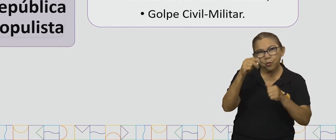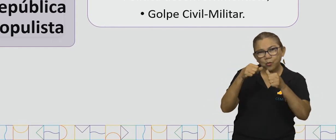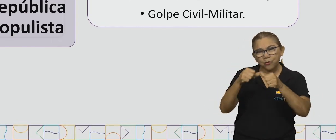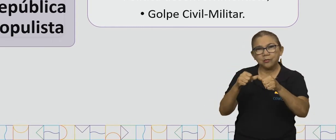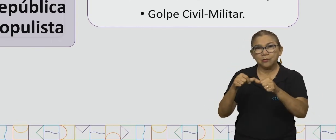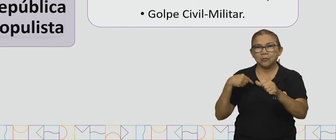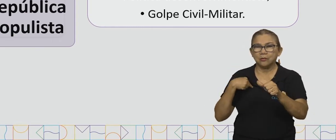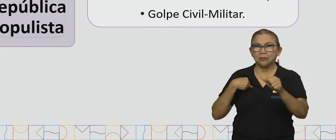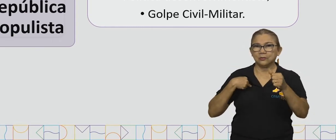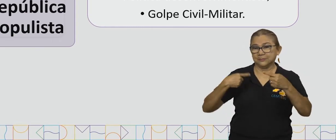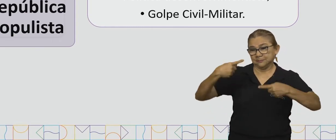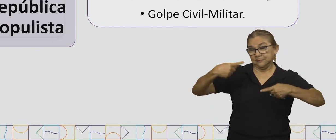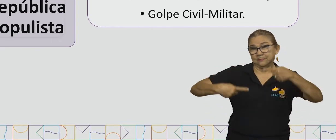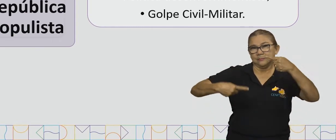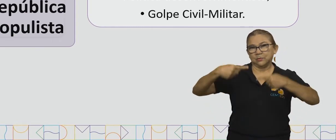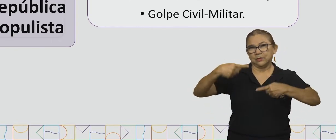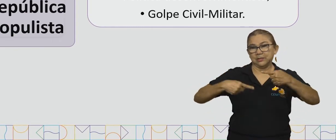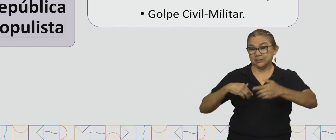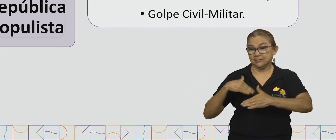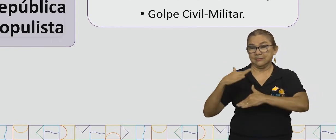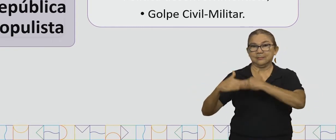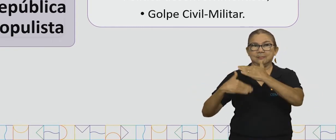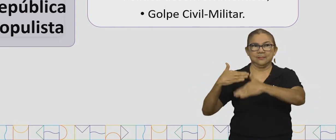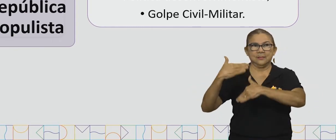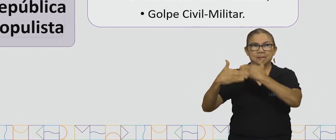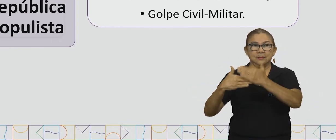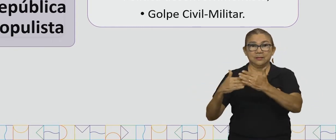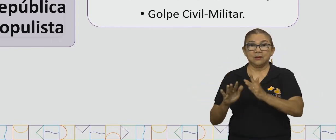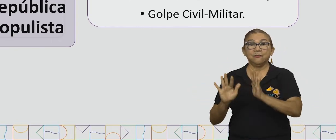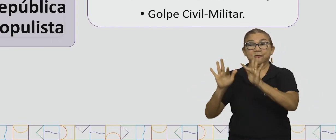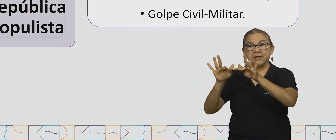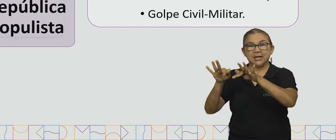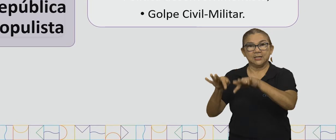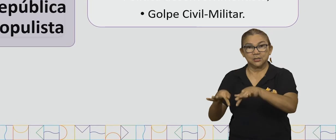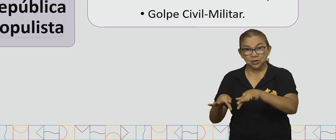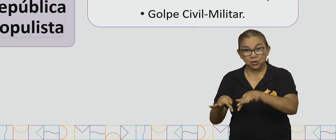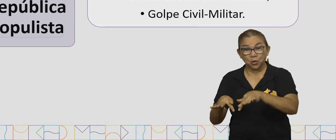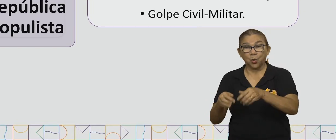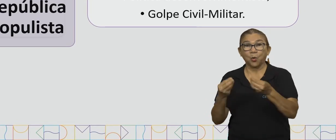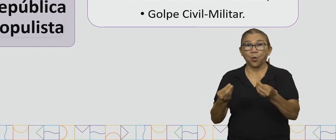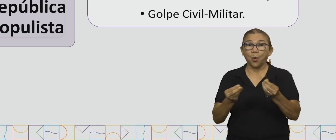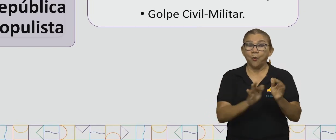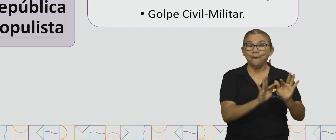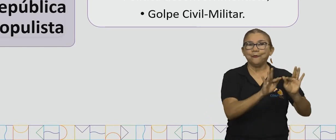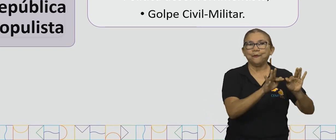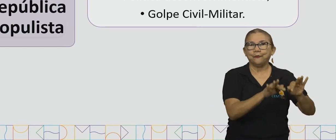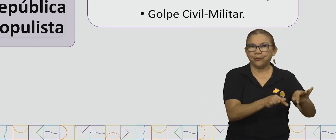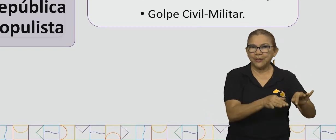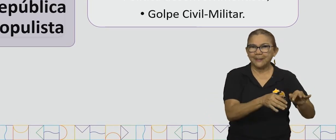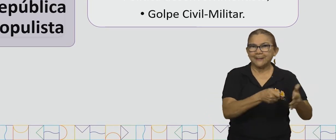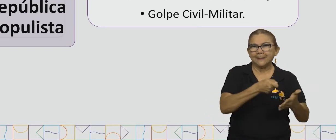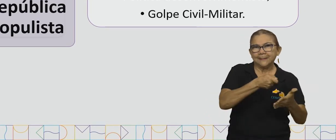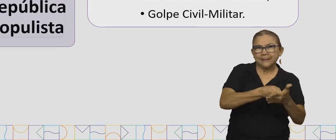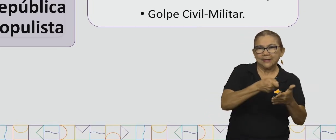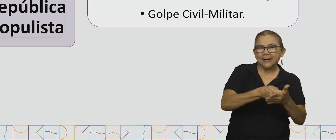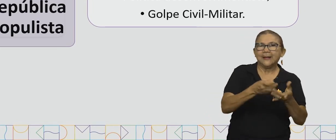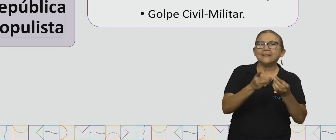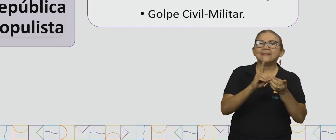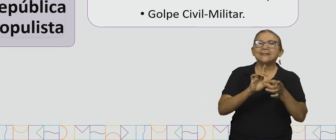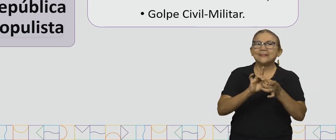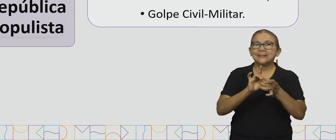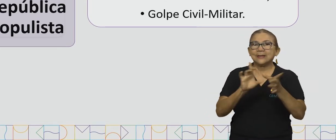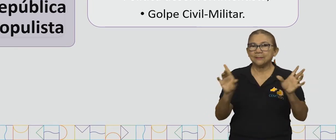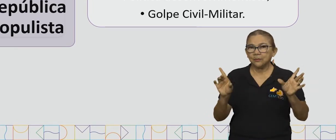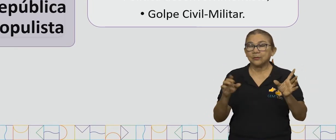política desenvolvimentista. Terminou com um golpe militar que colocou fim à fase democrática do Brasil, dando início